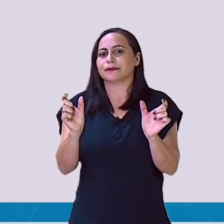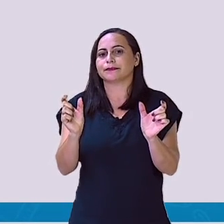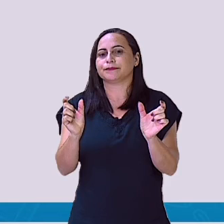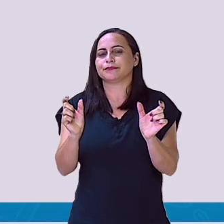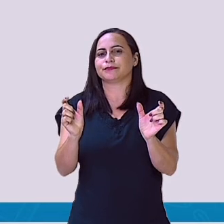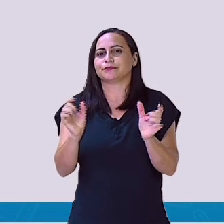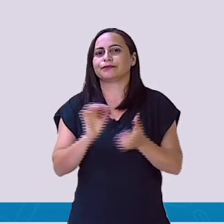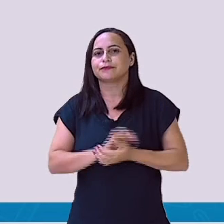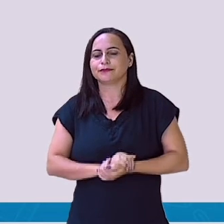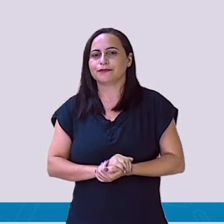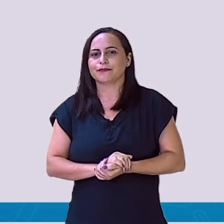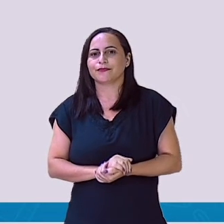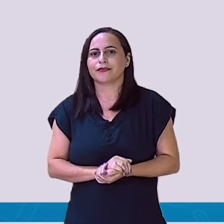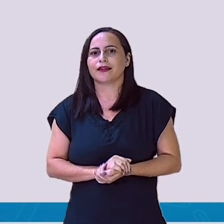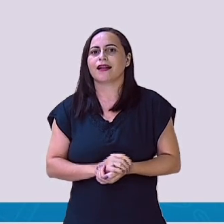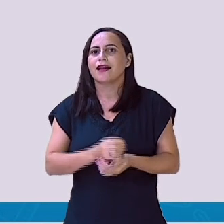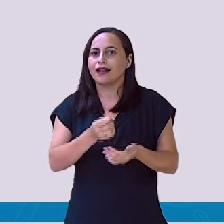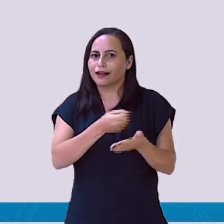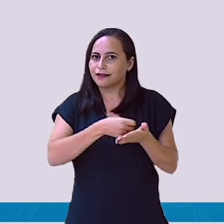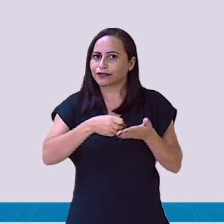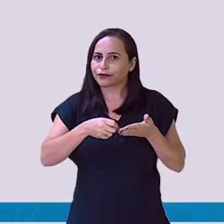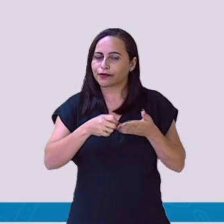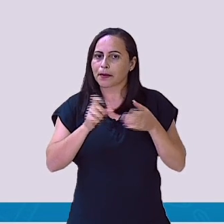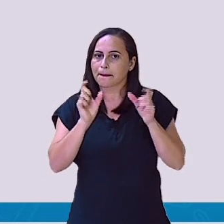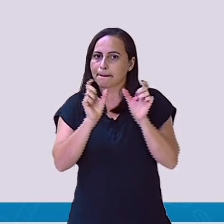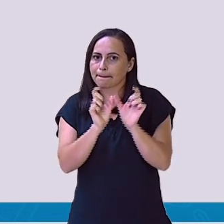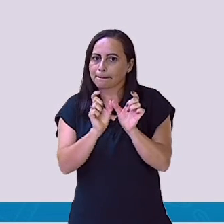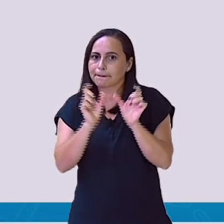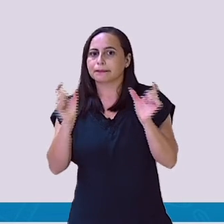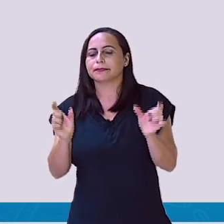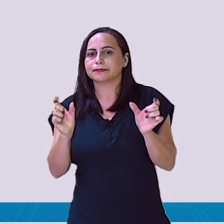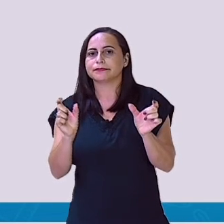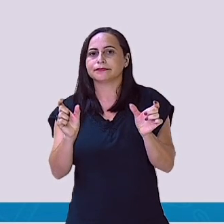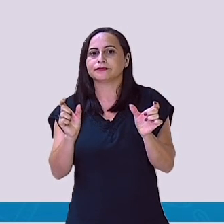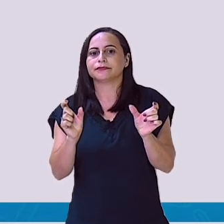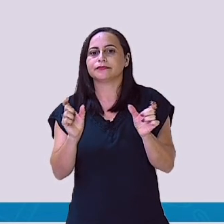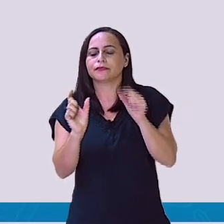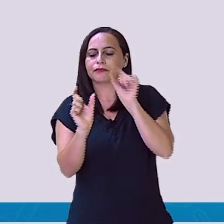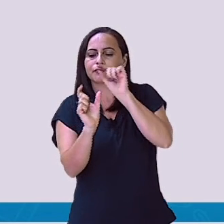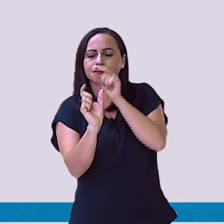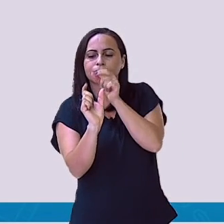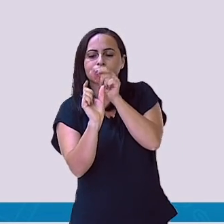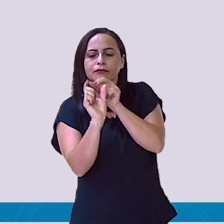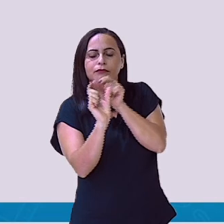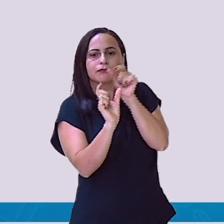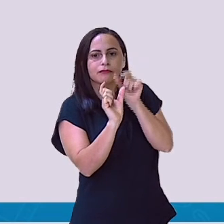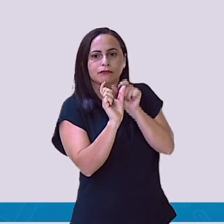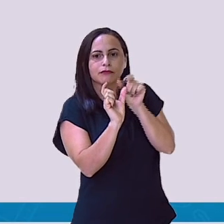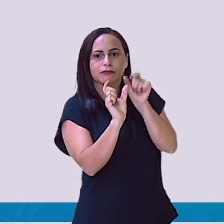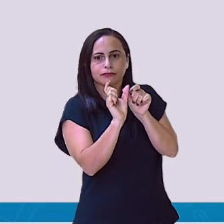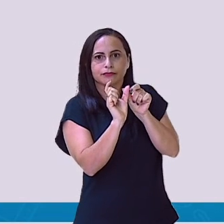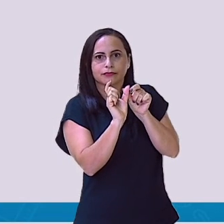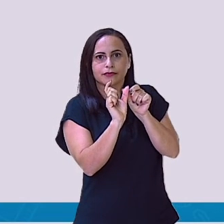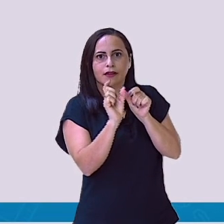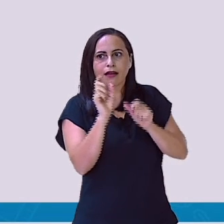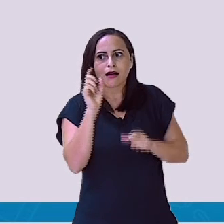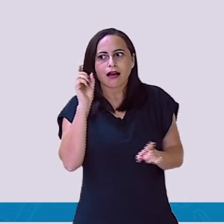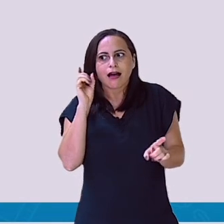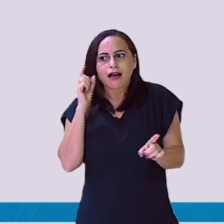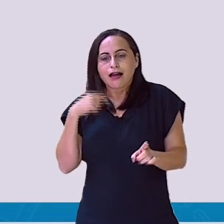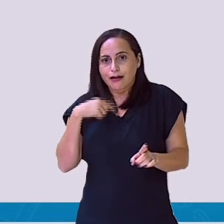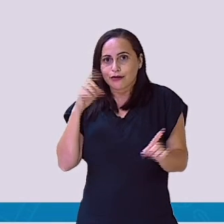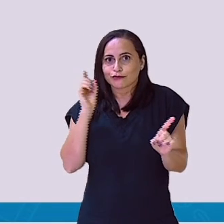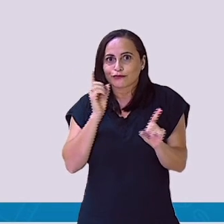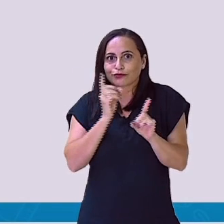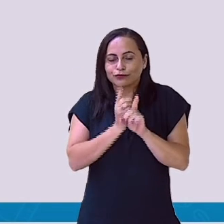Colei, separei em sílabas e eu vou descobrir o quê? Se naquela palavra que eu recortei, existe